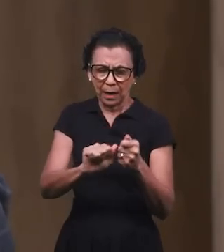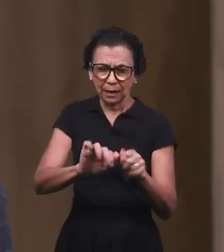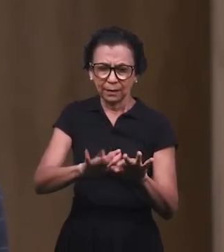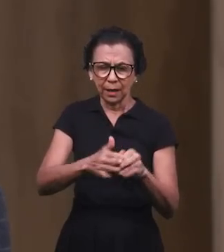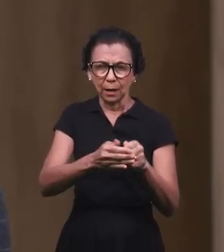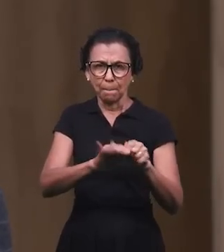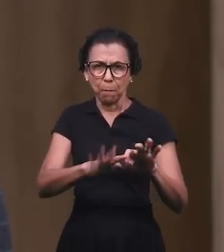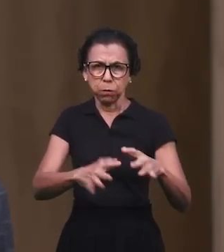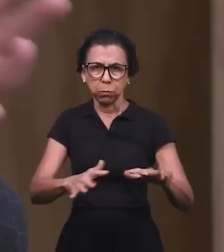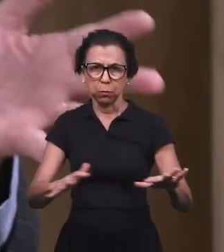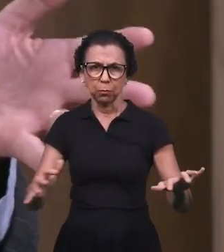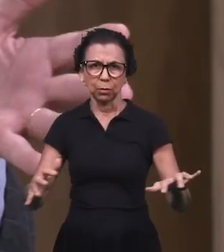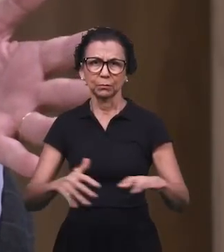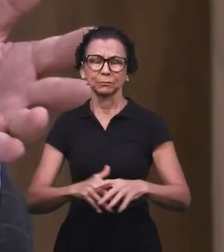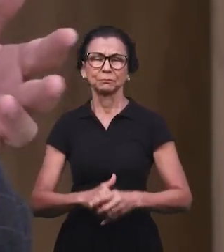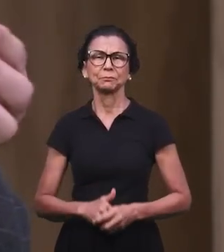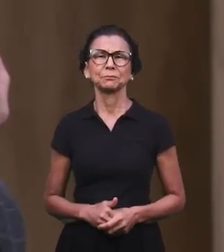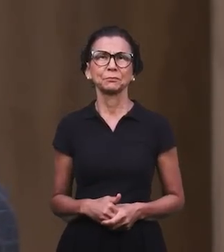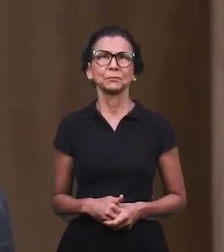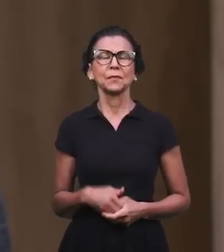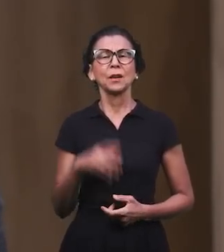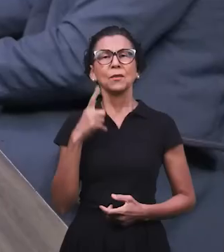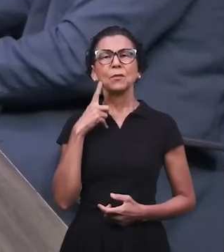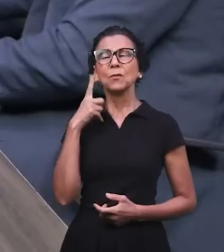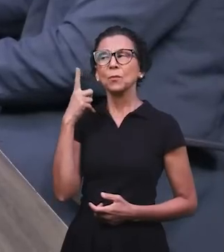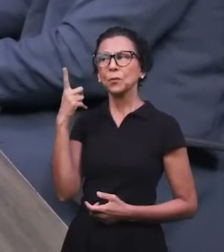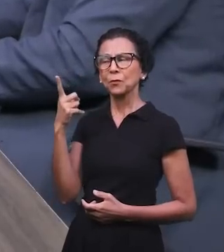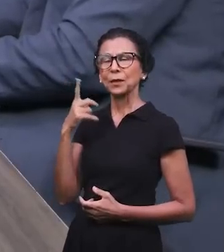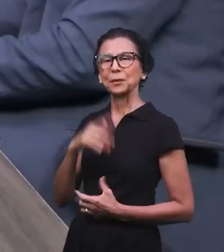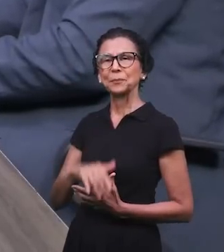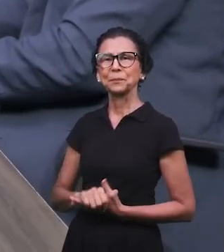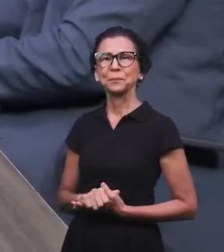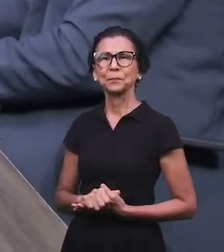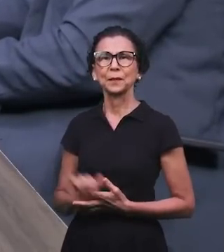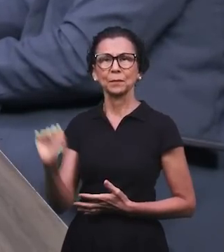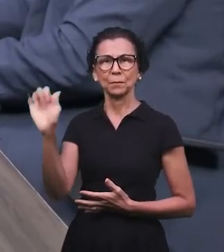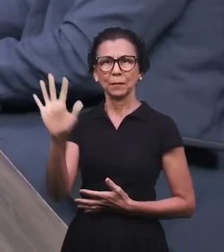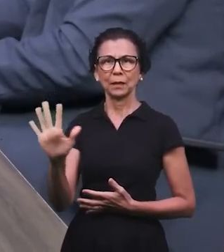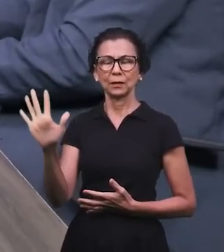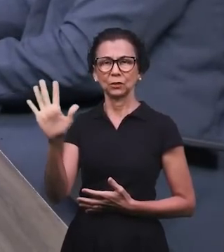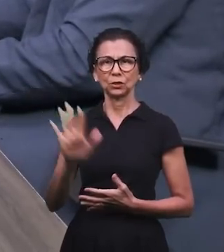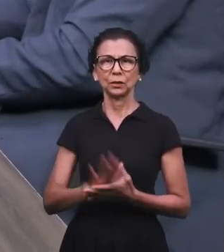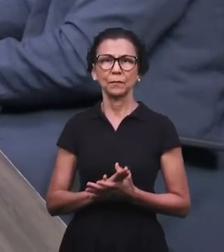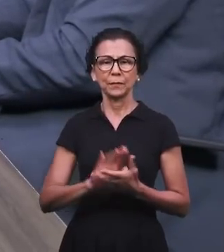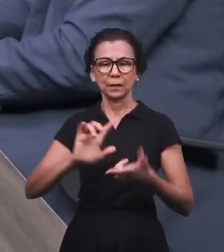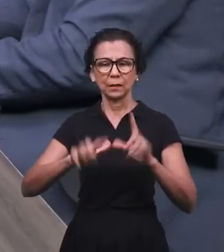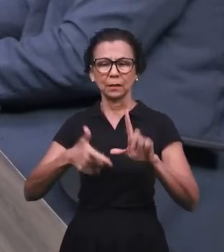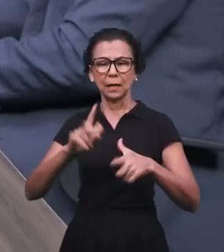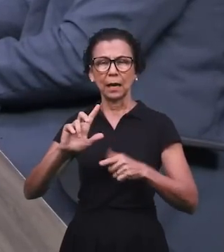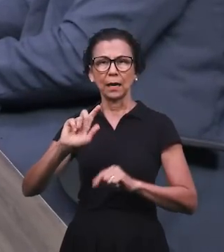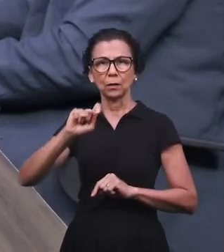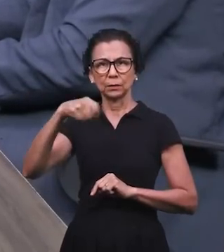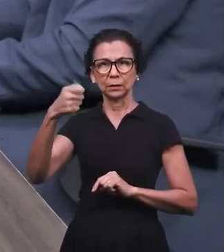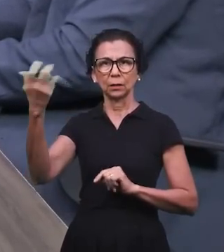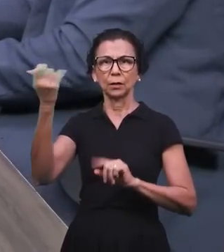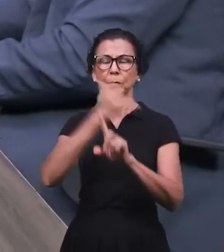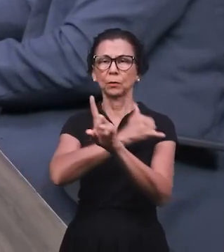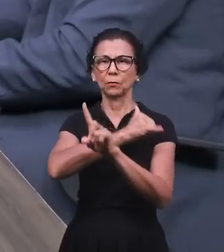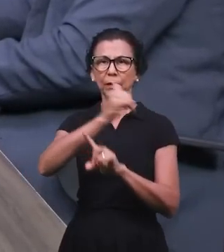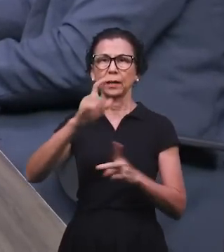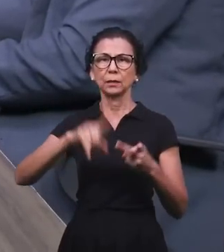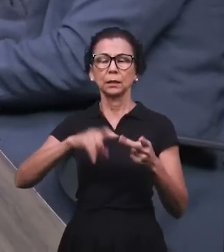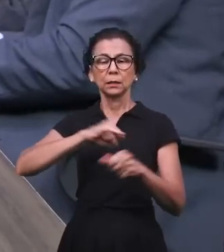porque Israel é um nome profético, Jerusalém fala de toda uma profecia. Então, aqui nós